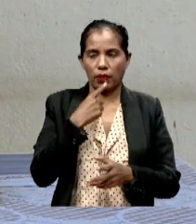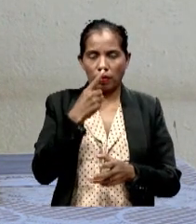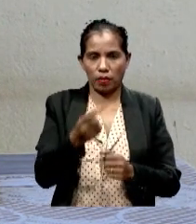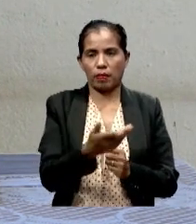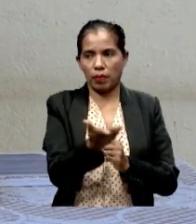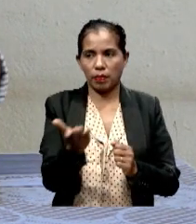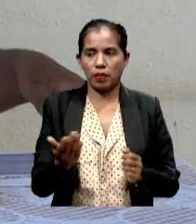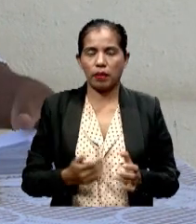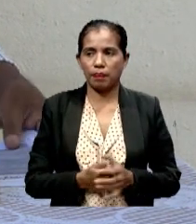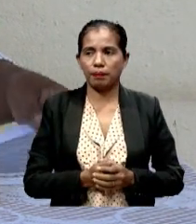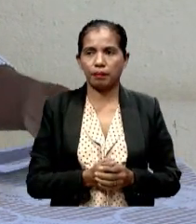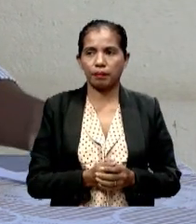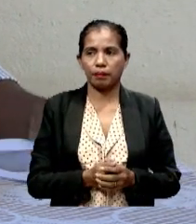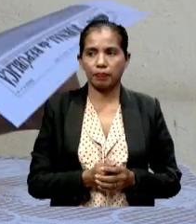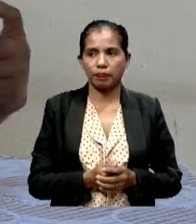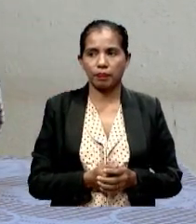kata